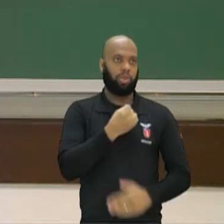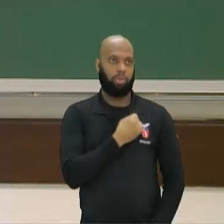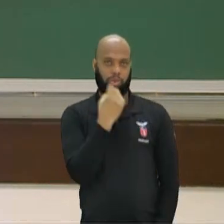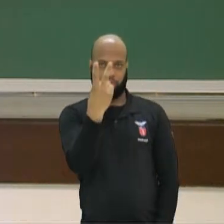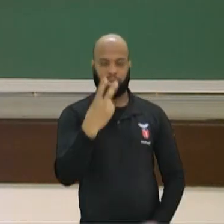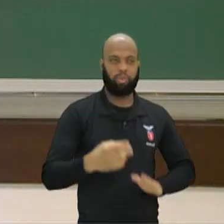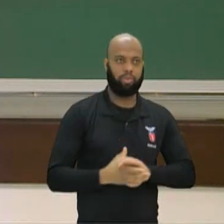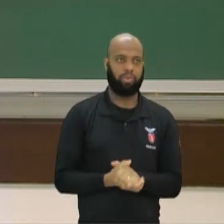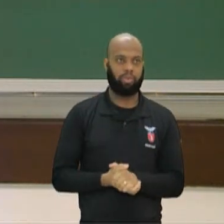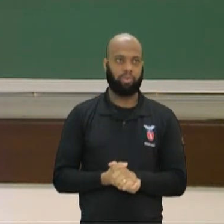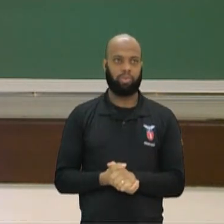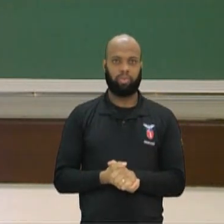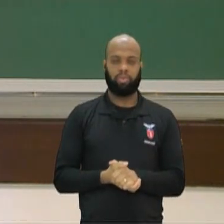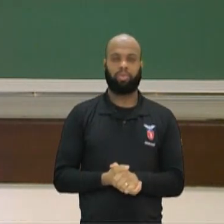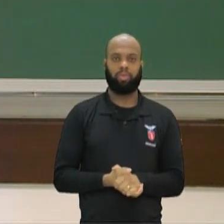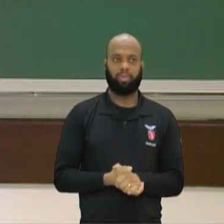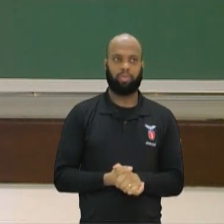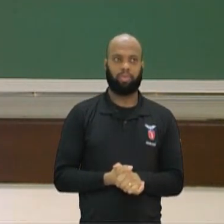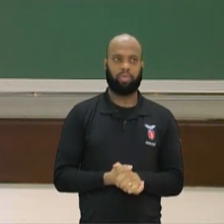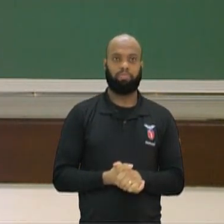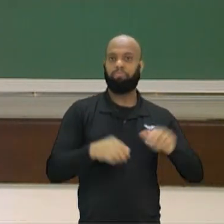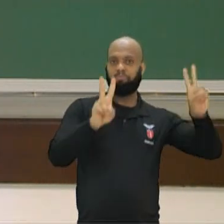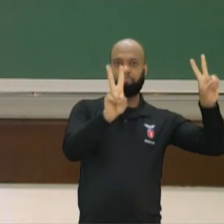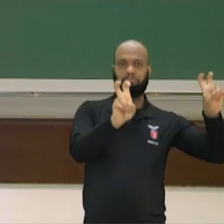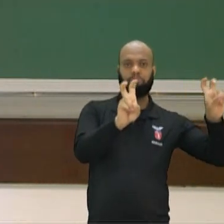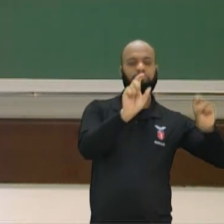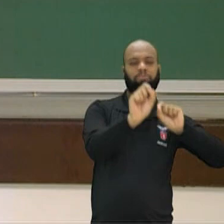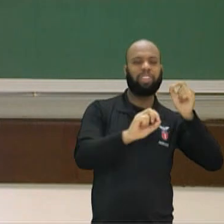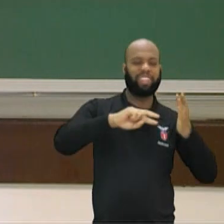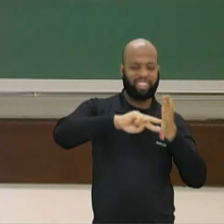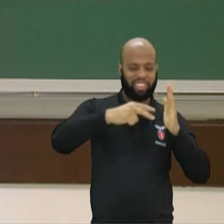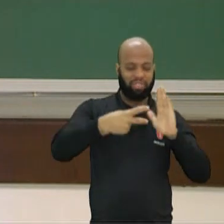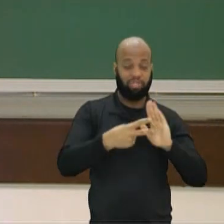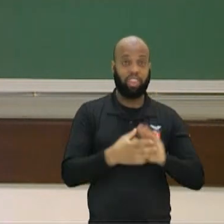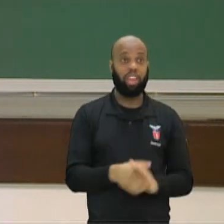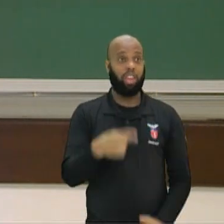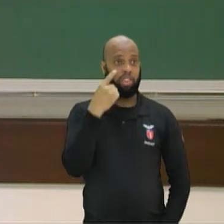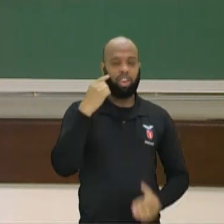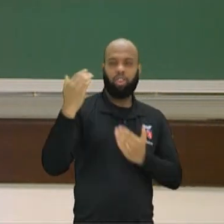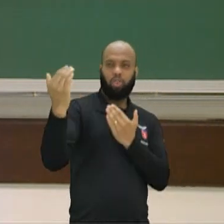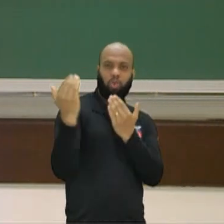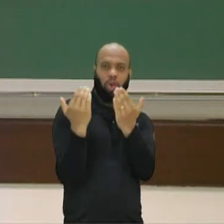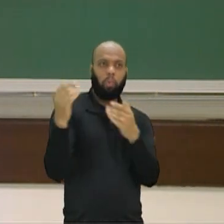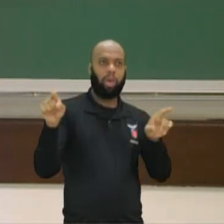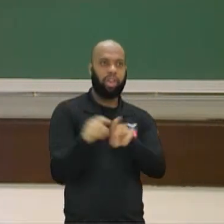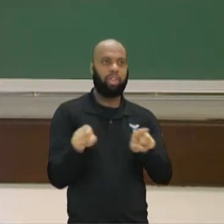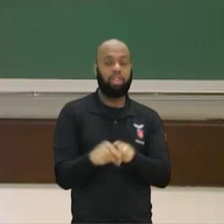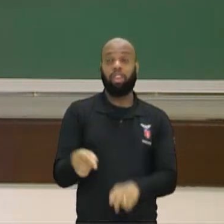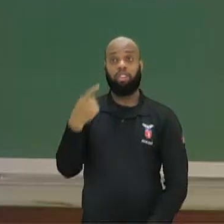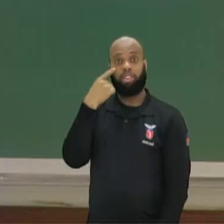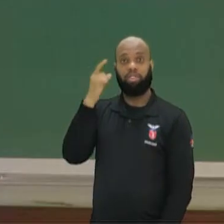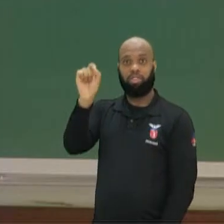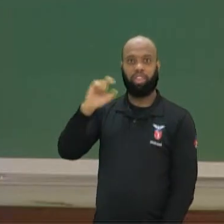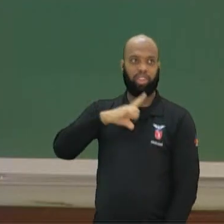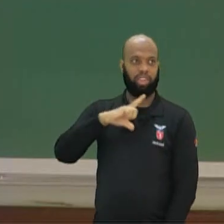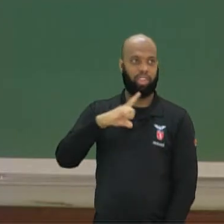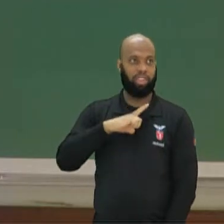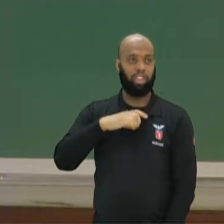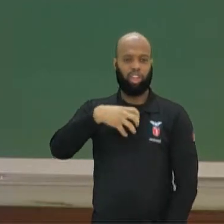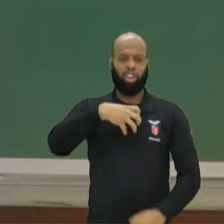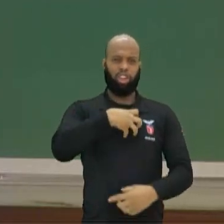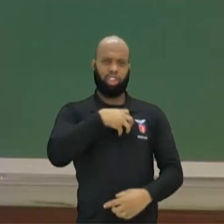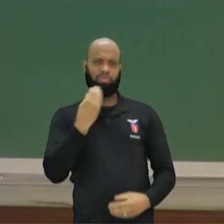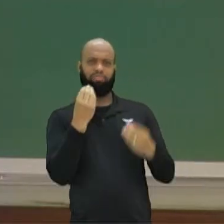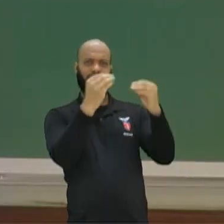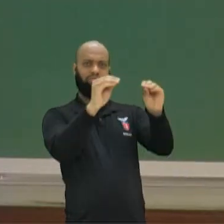keep trucking means... Bom, aqui, pessoal, se a gente comparar, se você reparar, tanto aqui do jeito que eu coloquei